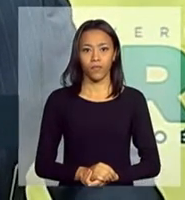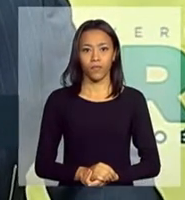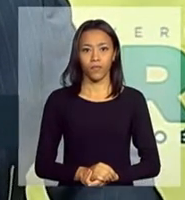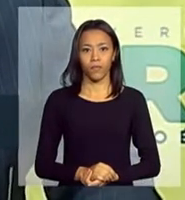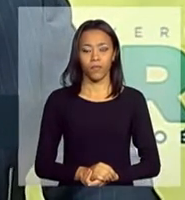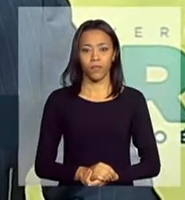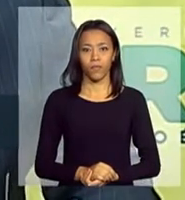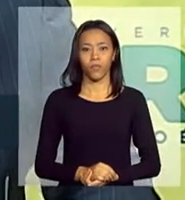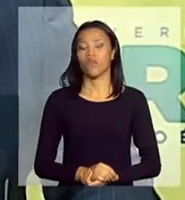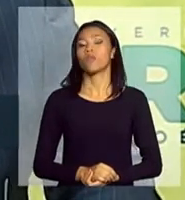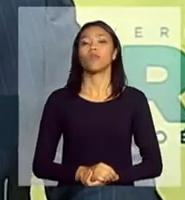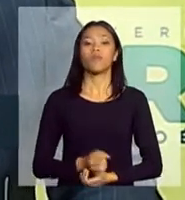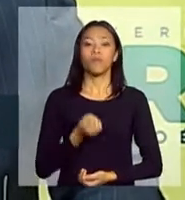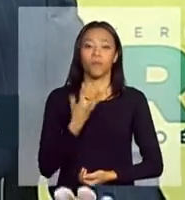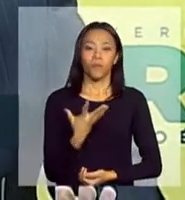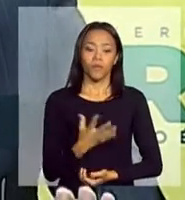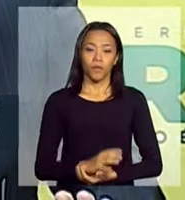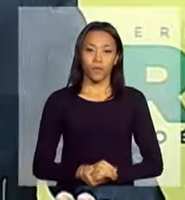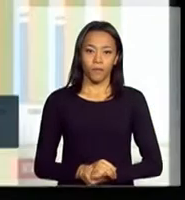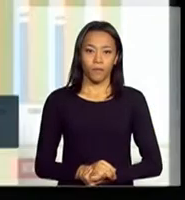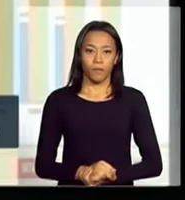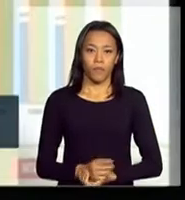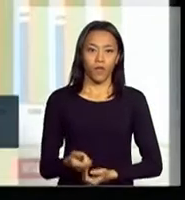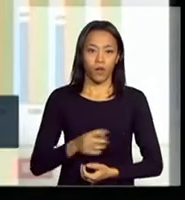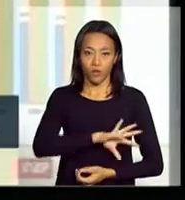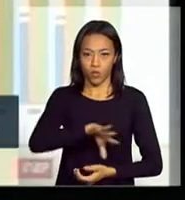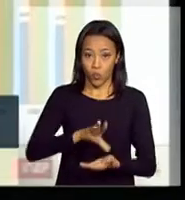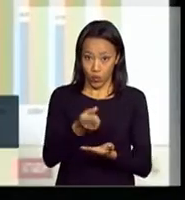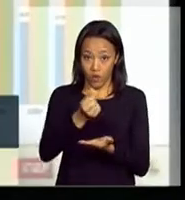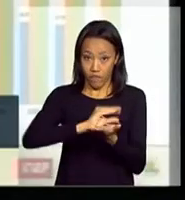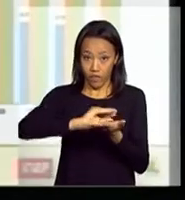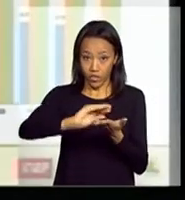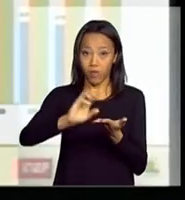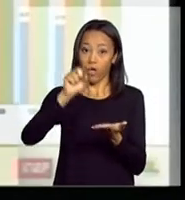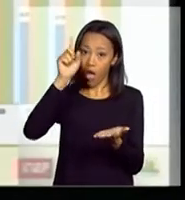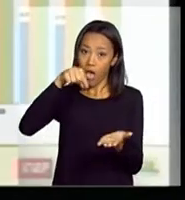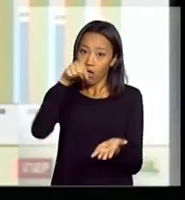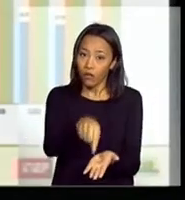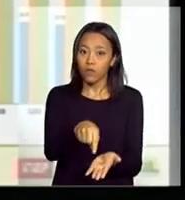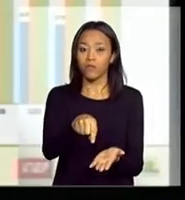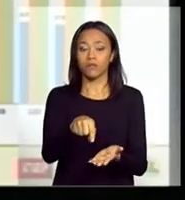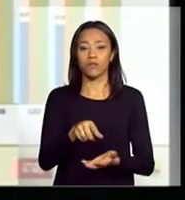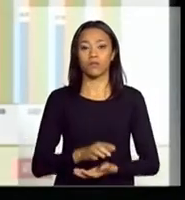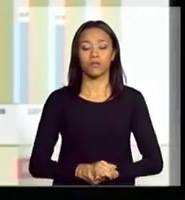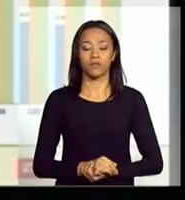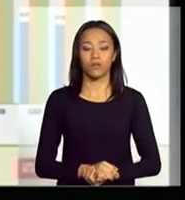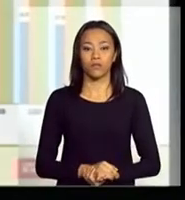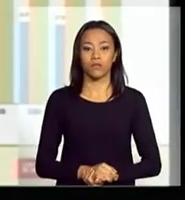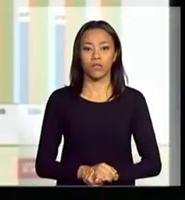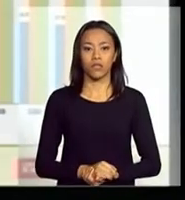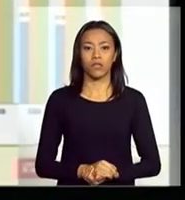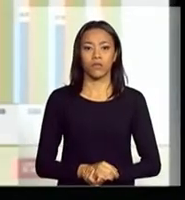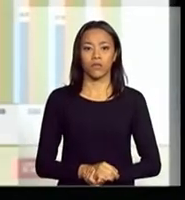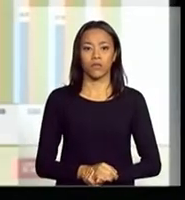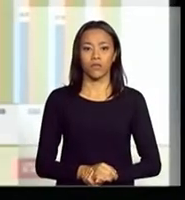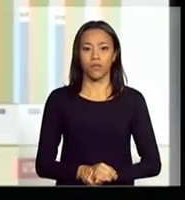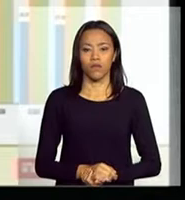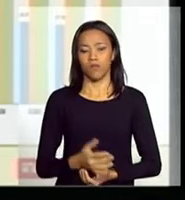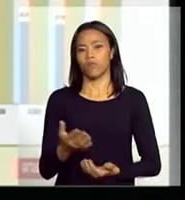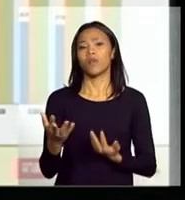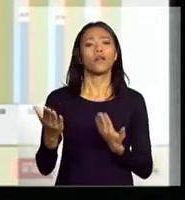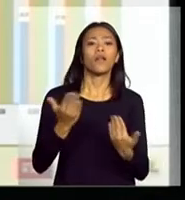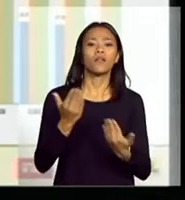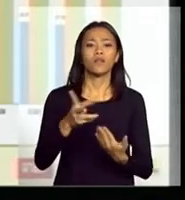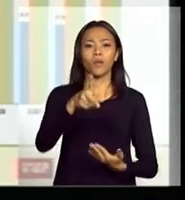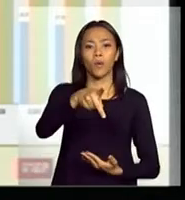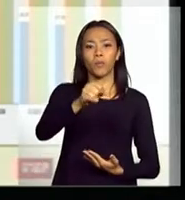e passar para tocar de investimento é isso de está crescendo em